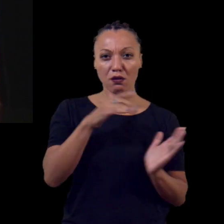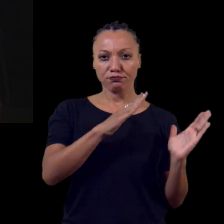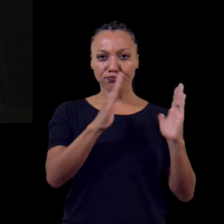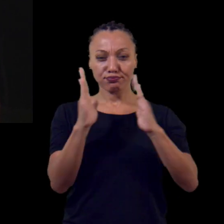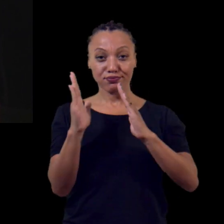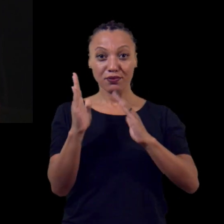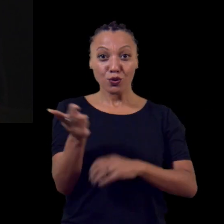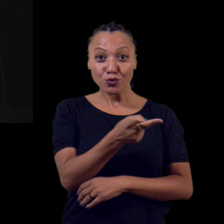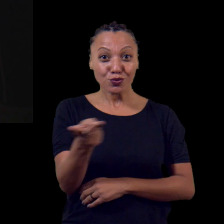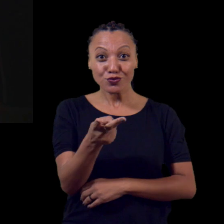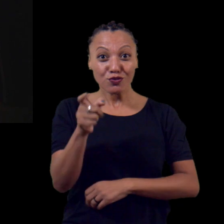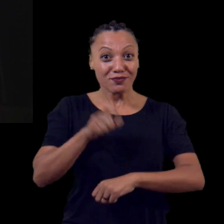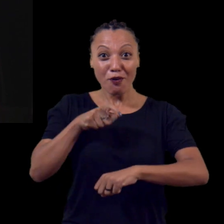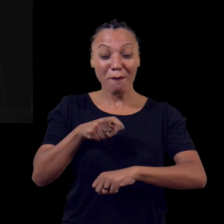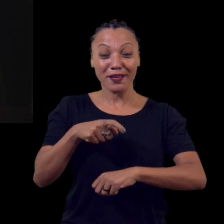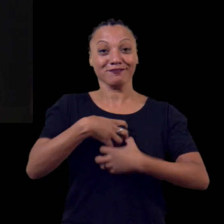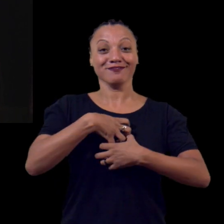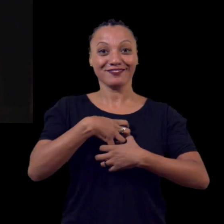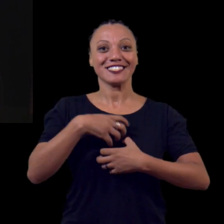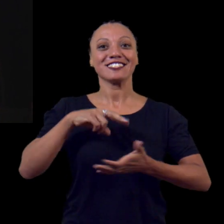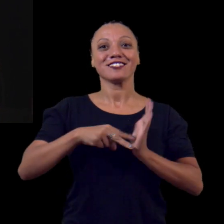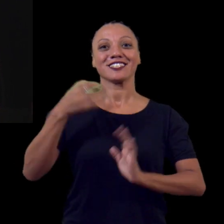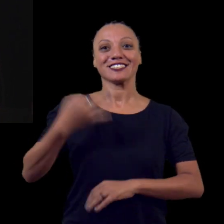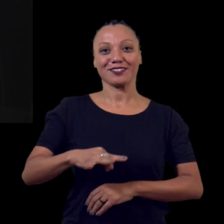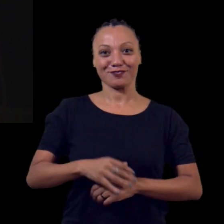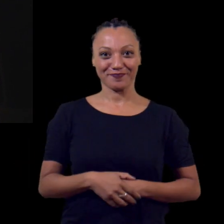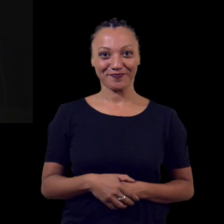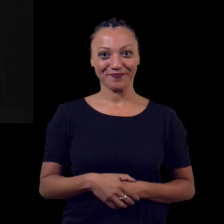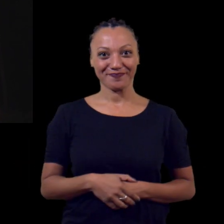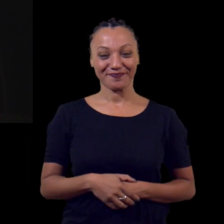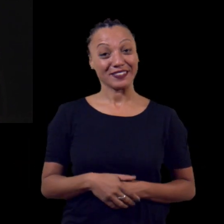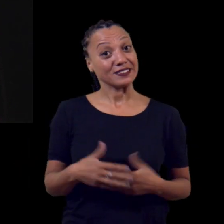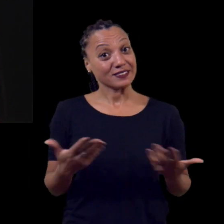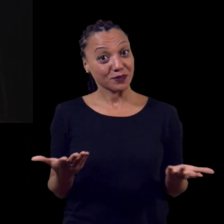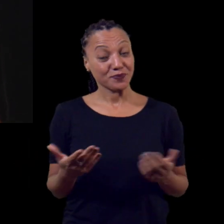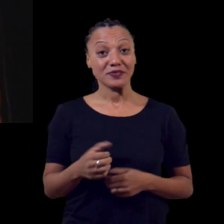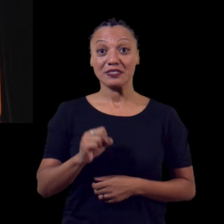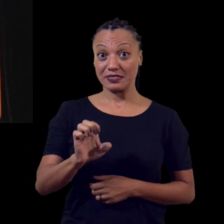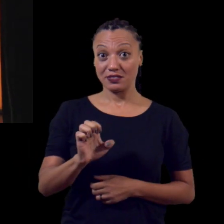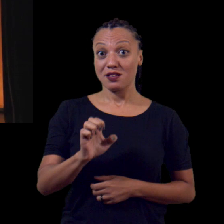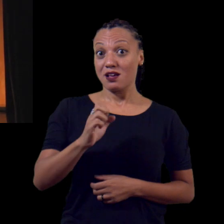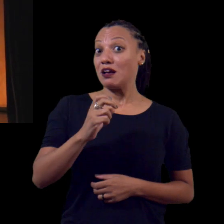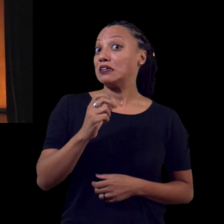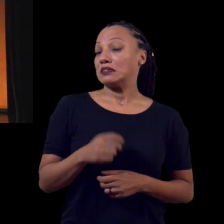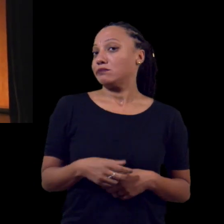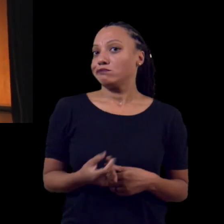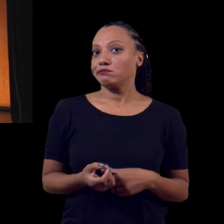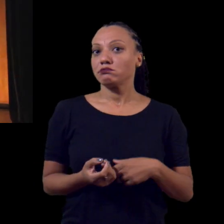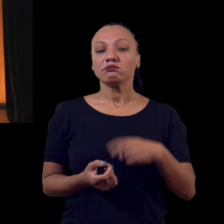Então, quando eu considero o cego não como uma doença, não como uma deficiência, mas como um tipo de